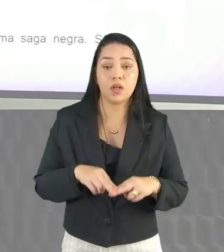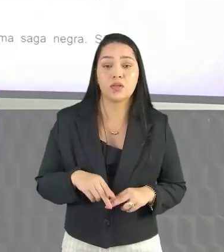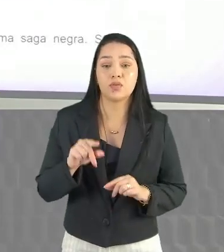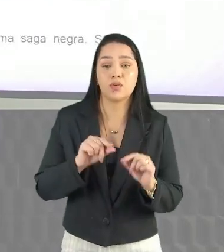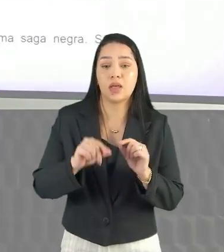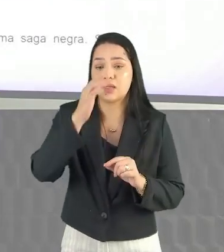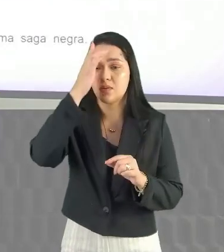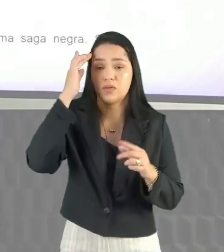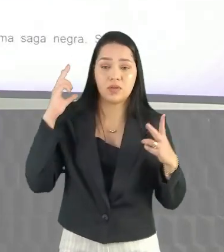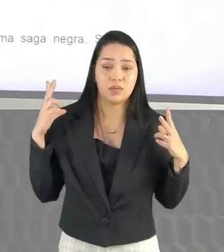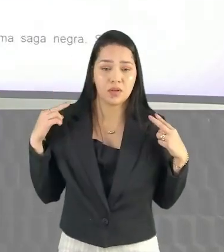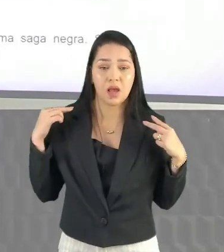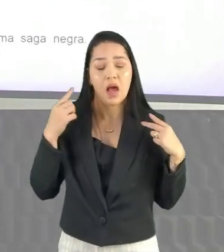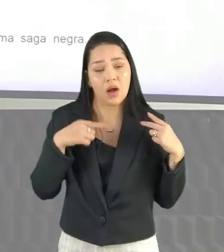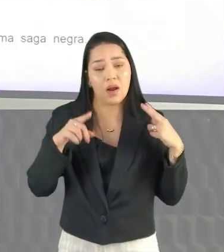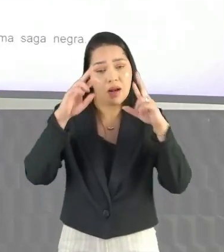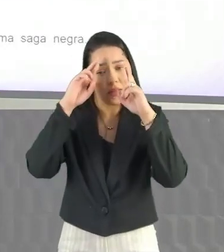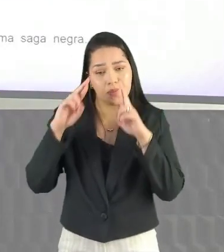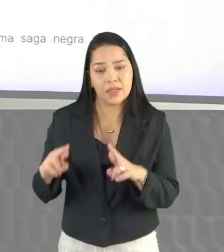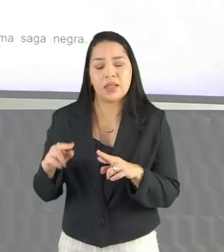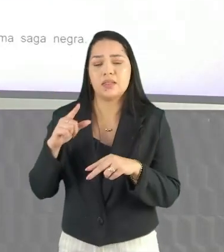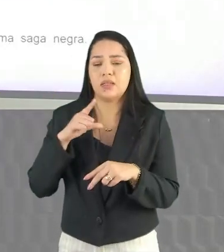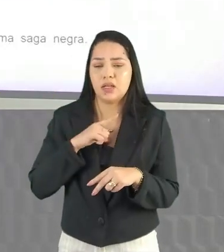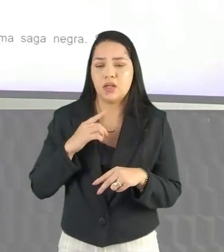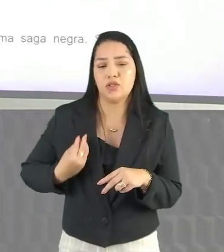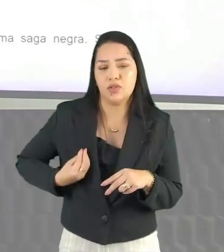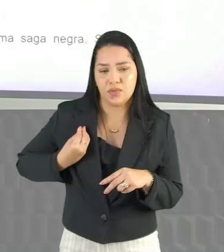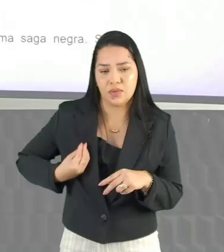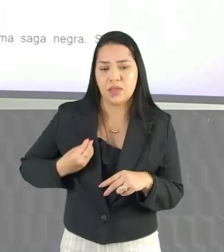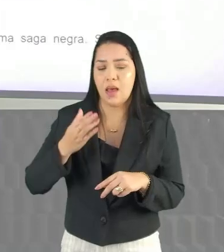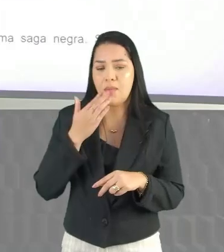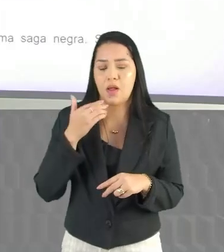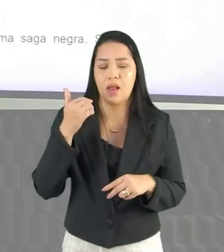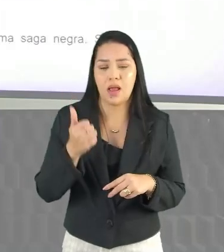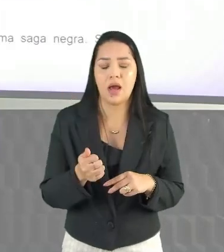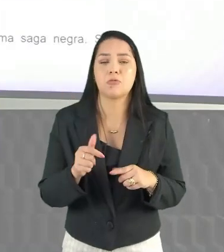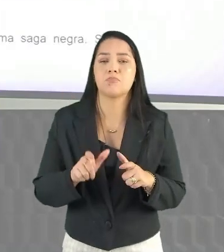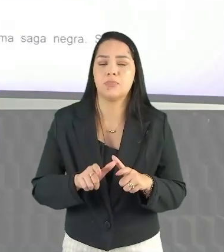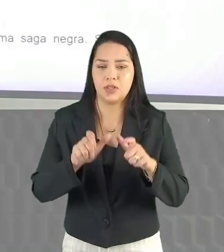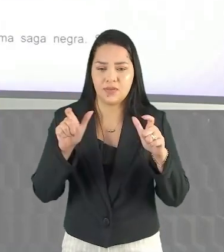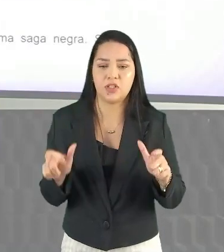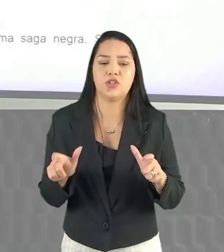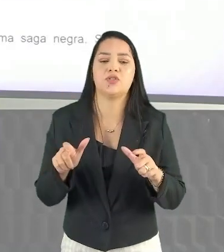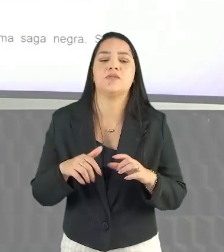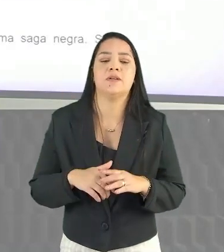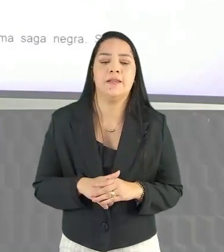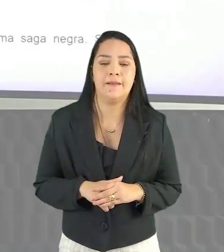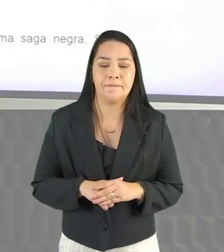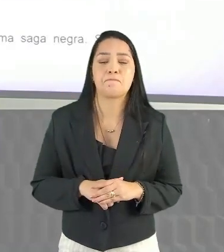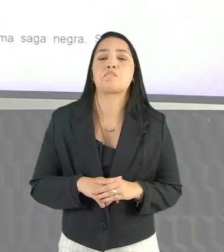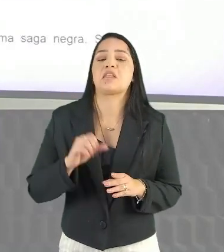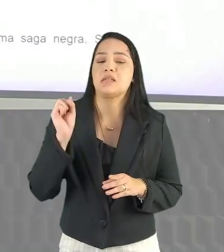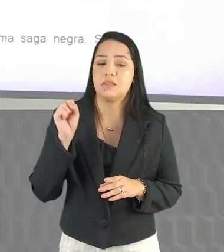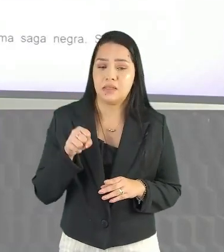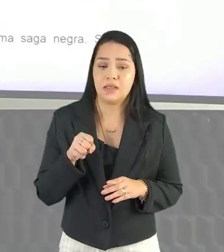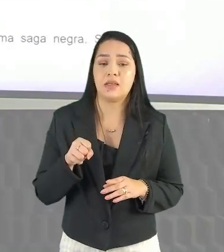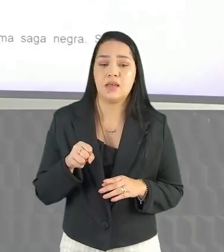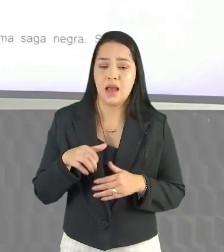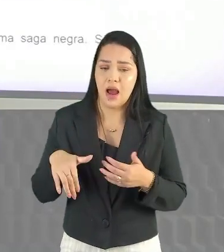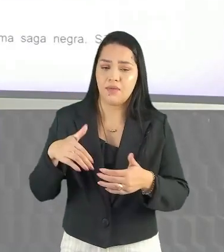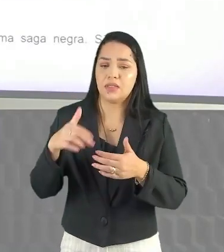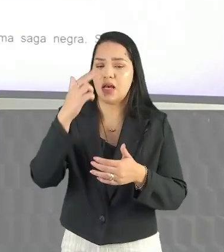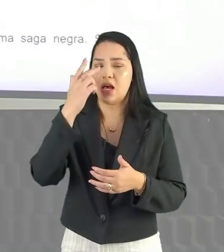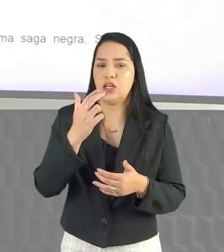utilizados. A partir de então, os marinheiros agora respeitados teriam suas condições de vida melhoradas significativamente. Sem